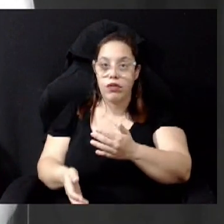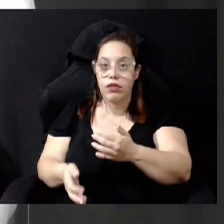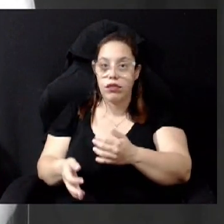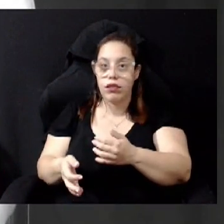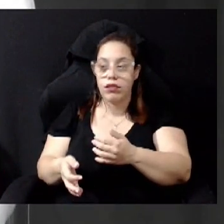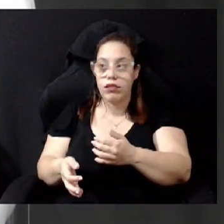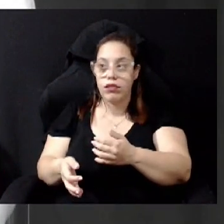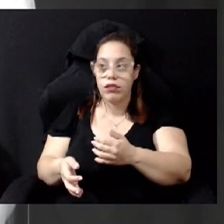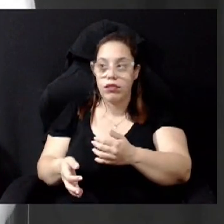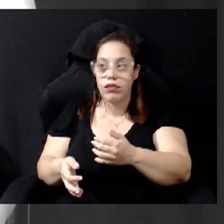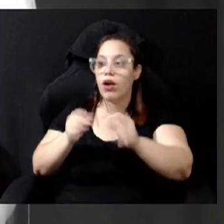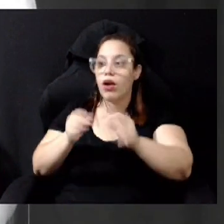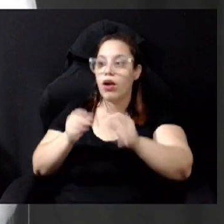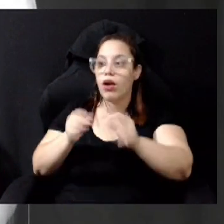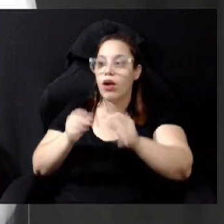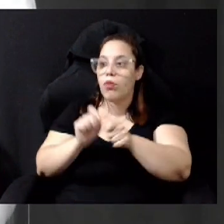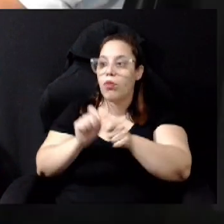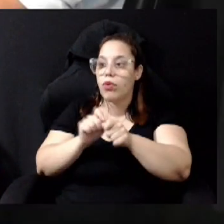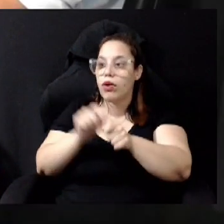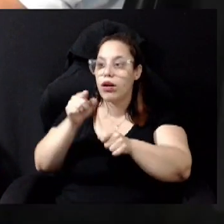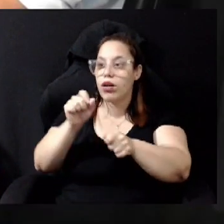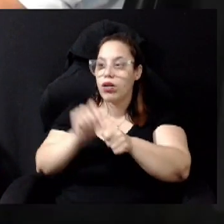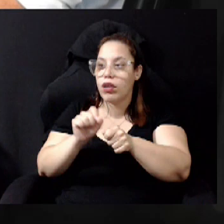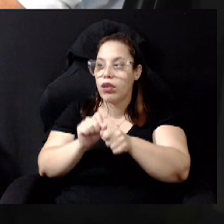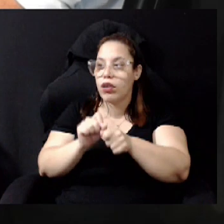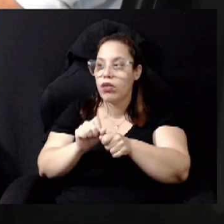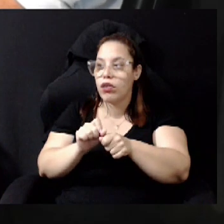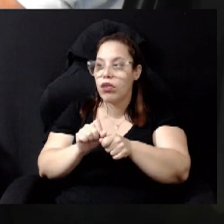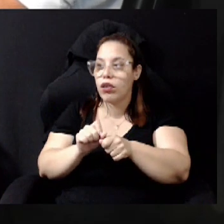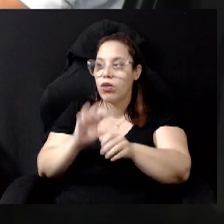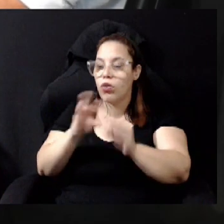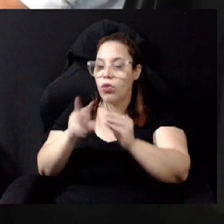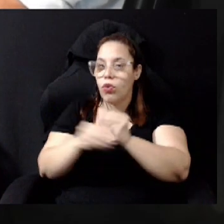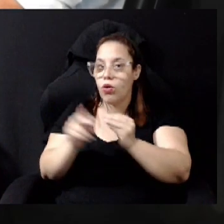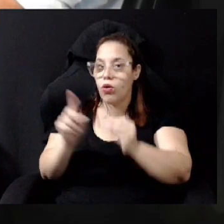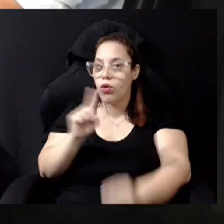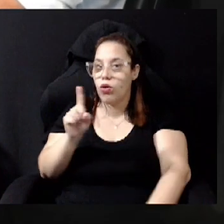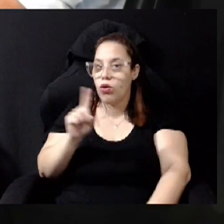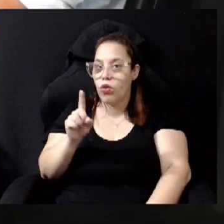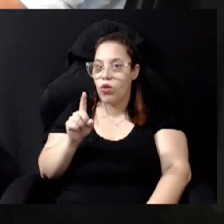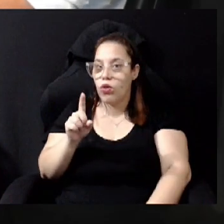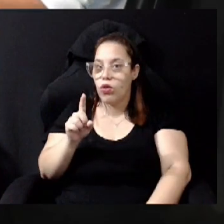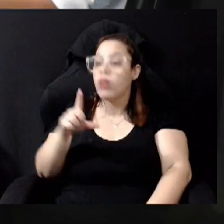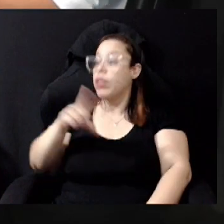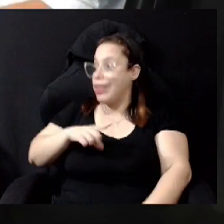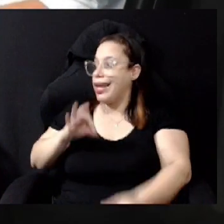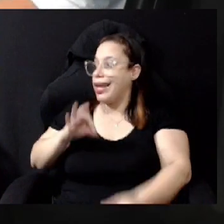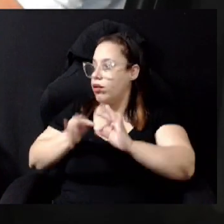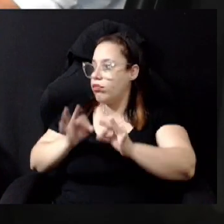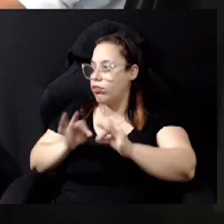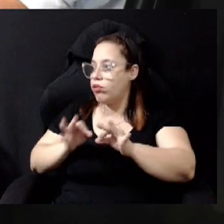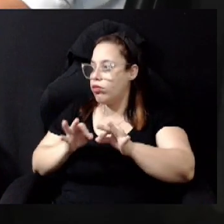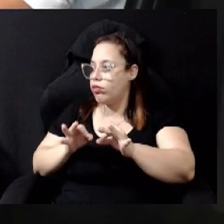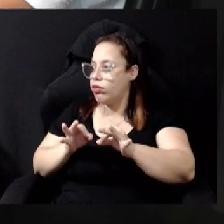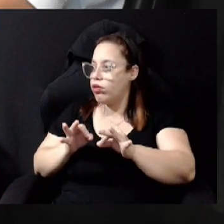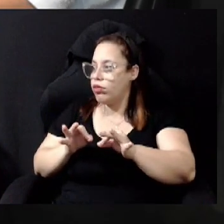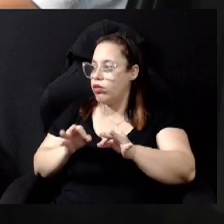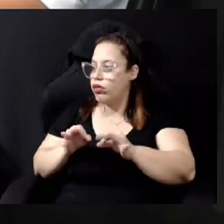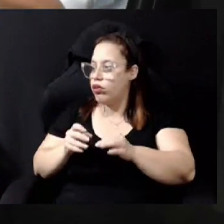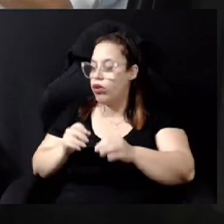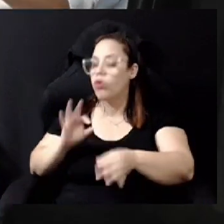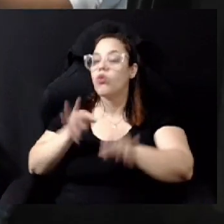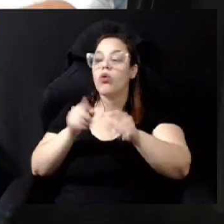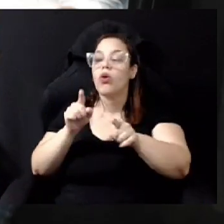justificar porque não fez aquilo que foi determinado pela emenda ou não? Ela só volta o caixa tem que e justificar, tá tudo bem. ela tem que justificar, ela dá uma justificativa